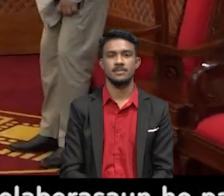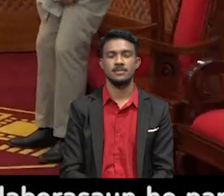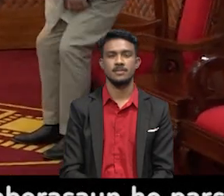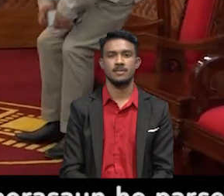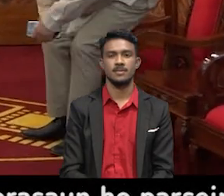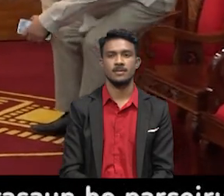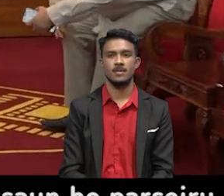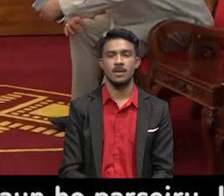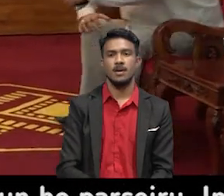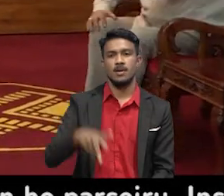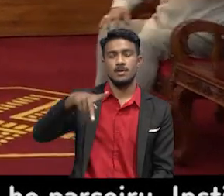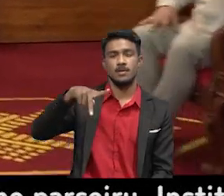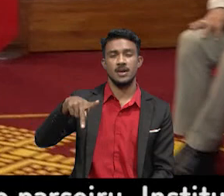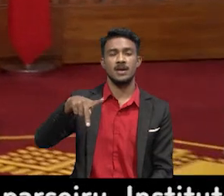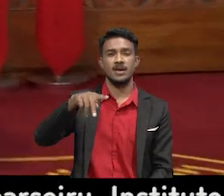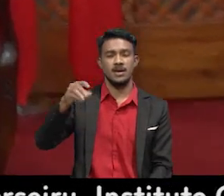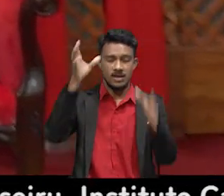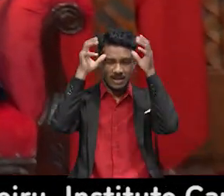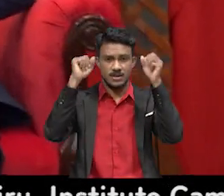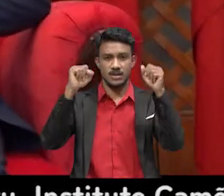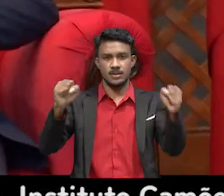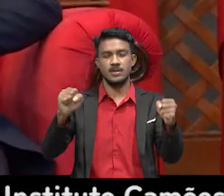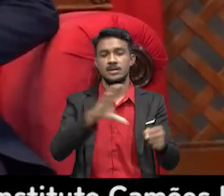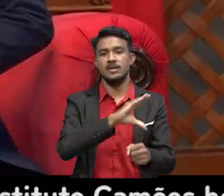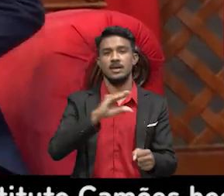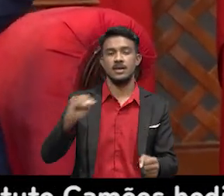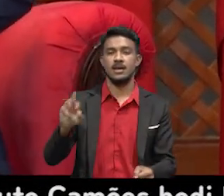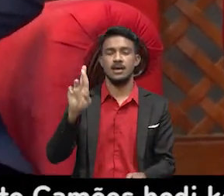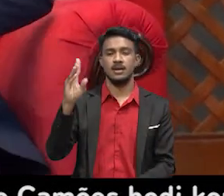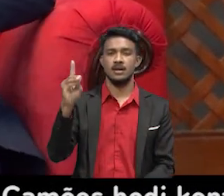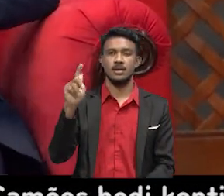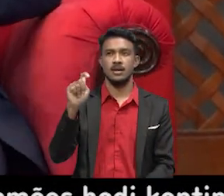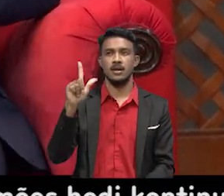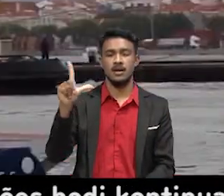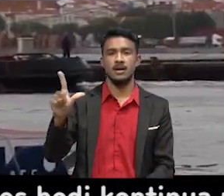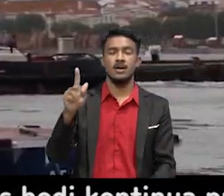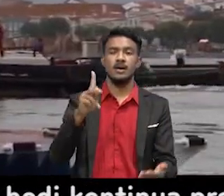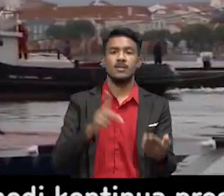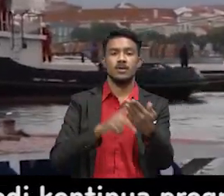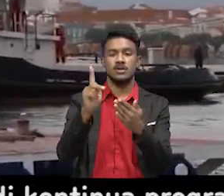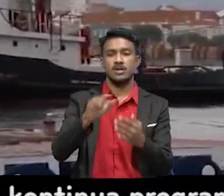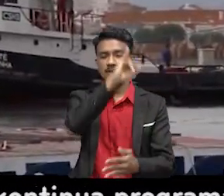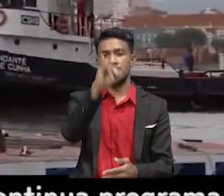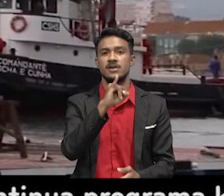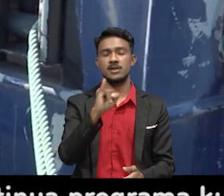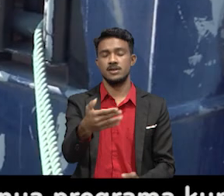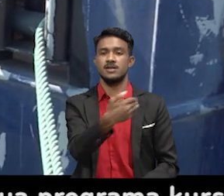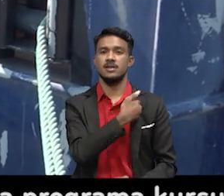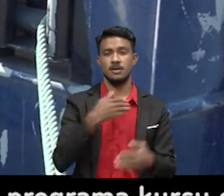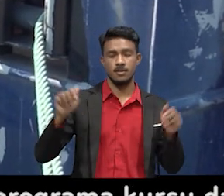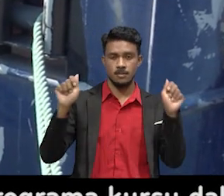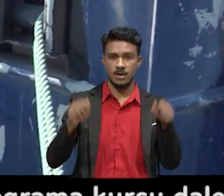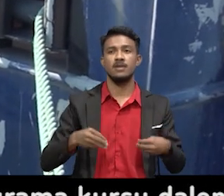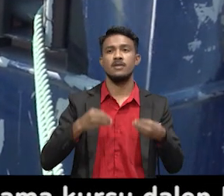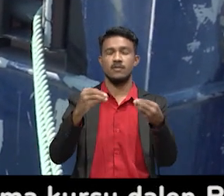Prokuradór Jerál Repúblika Alfonso Lopes hateten Kazu ro Haksolok se iha prosesu investigasaun nun seidauk bele fo saiba